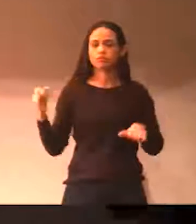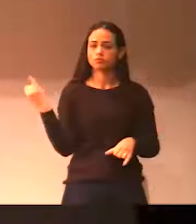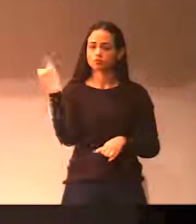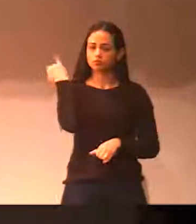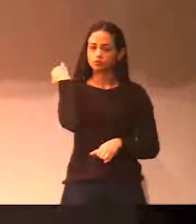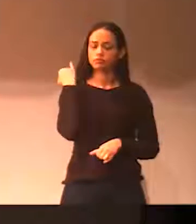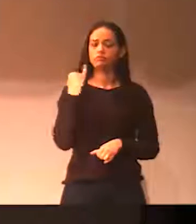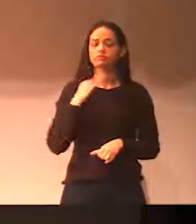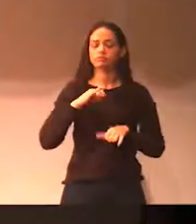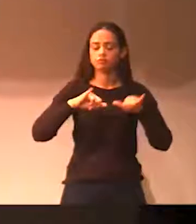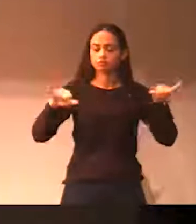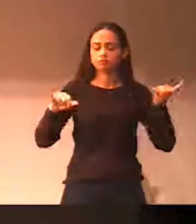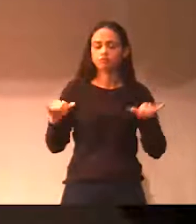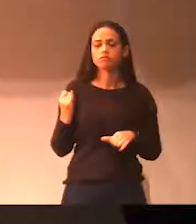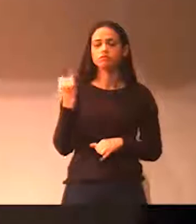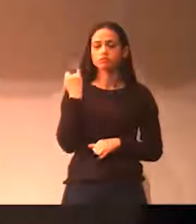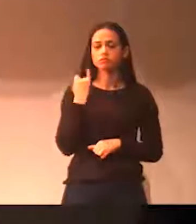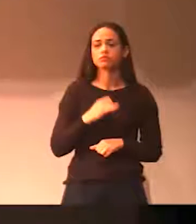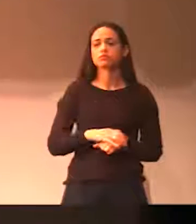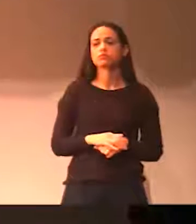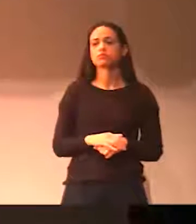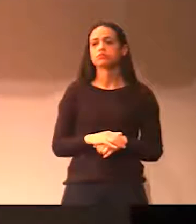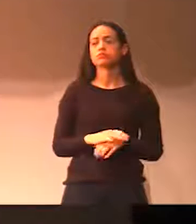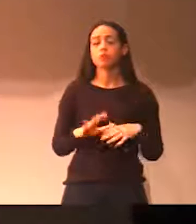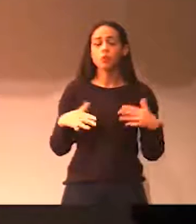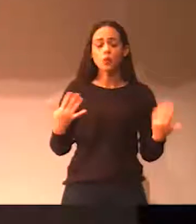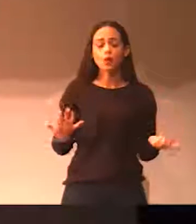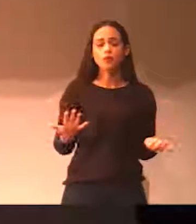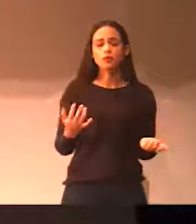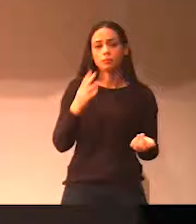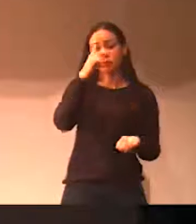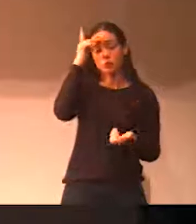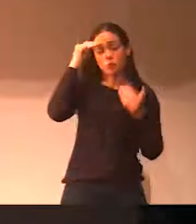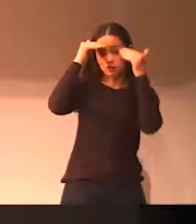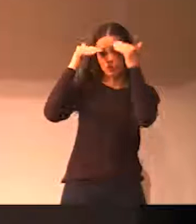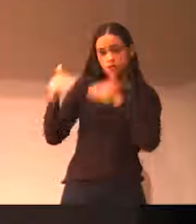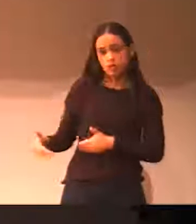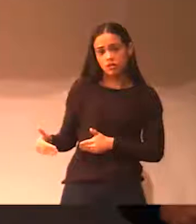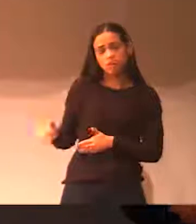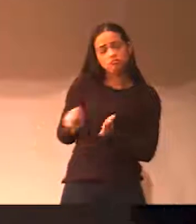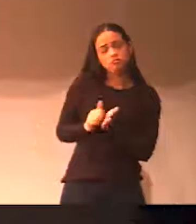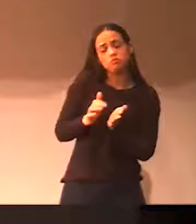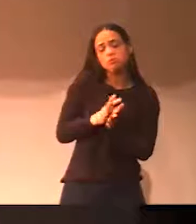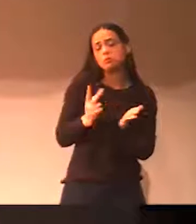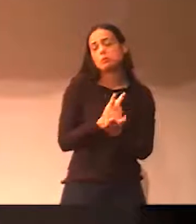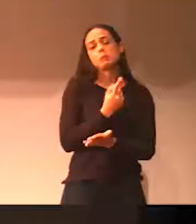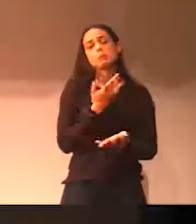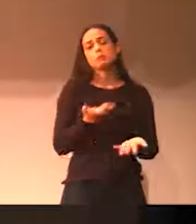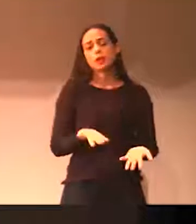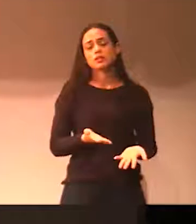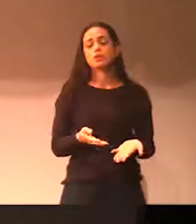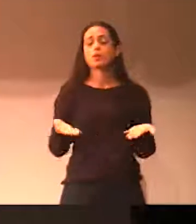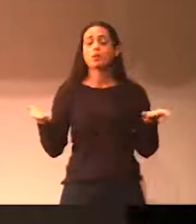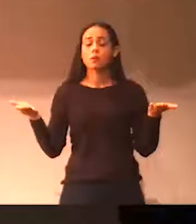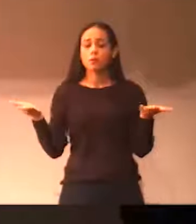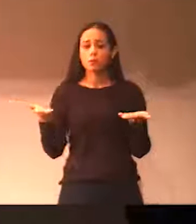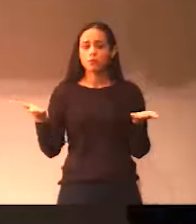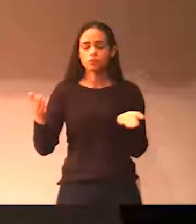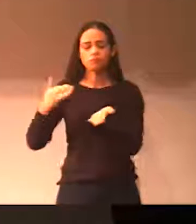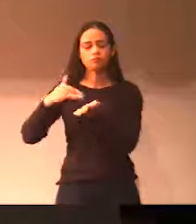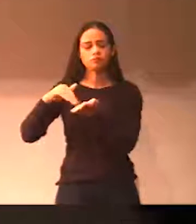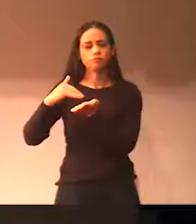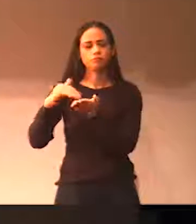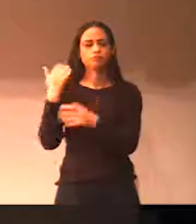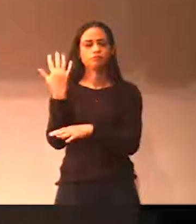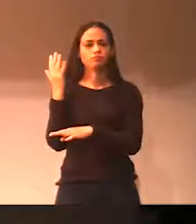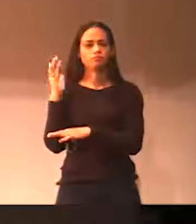Isso é justo, isso é correto. Hoje, a Secretaria de Meio Ambiente está juntando uma outra função, que para mim não faz